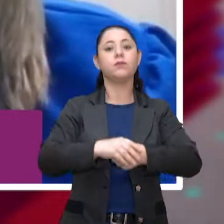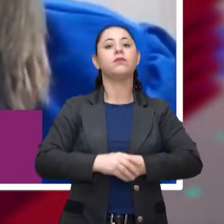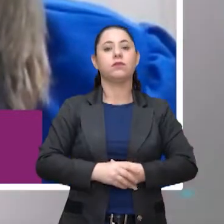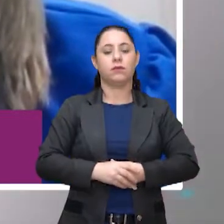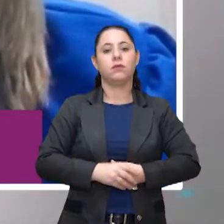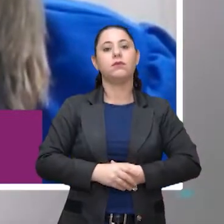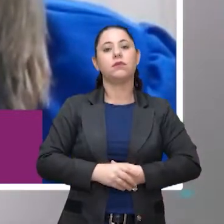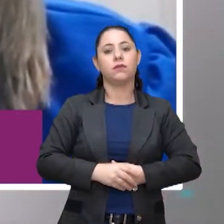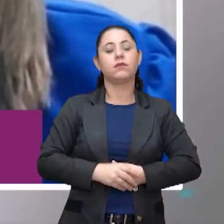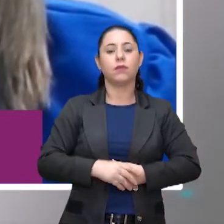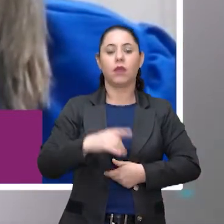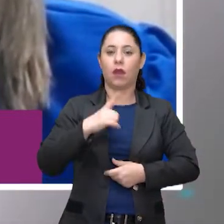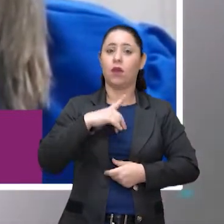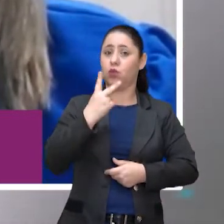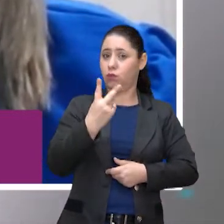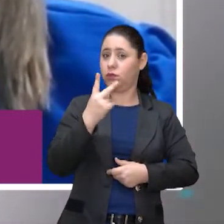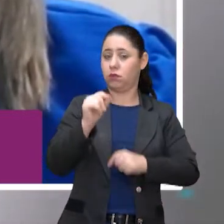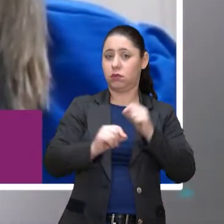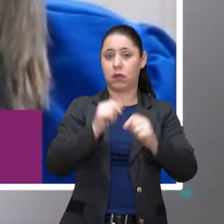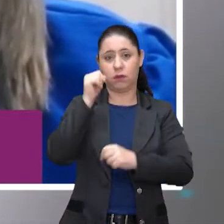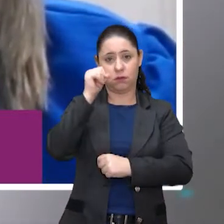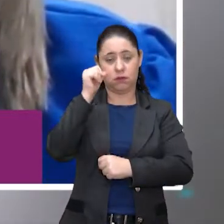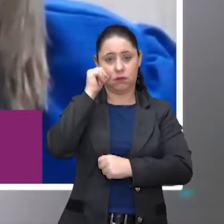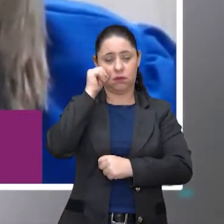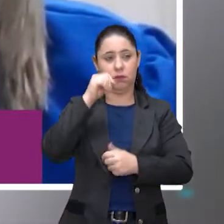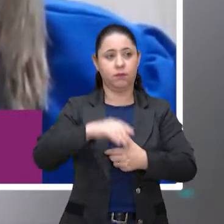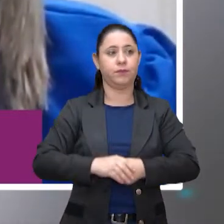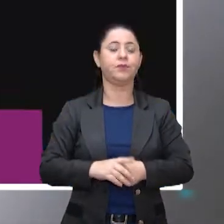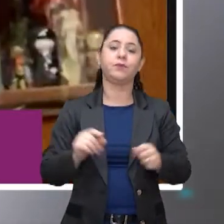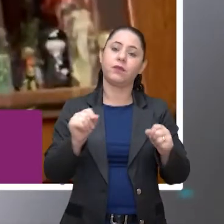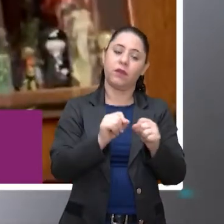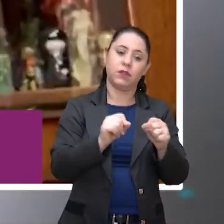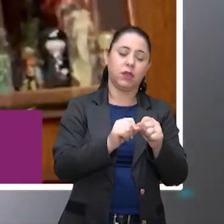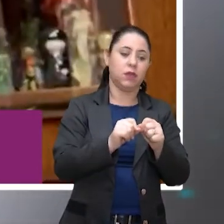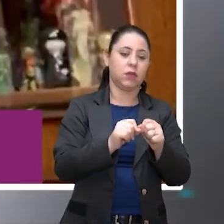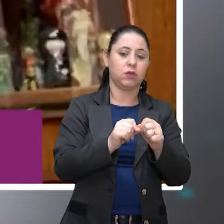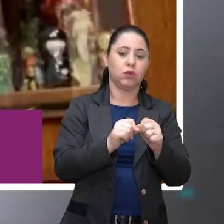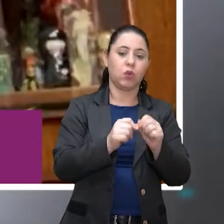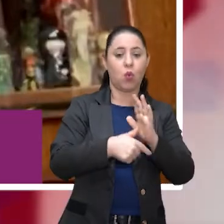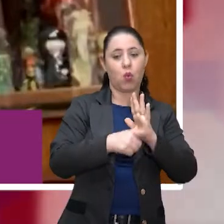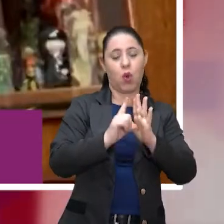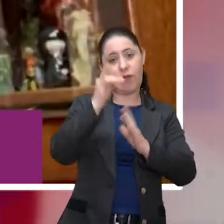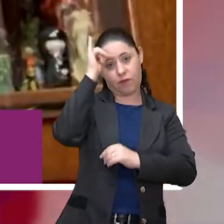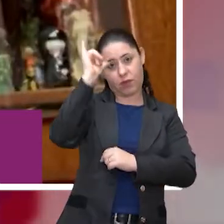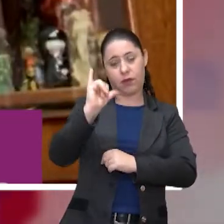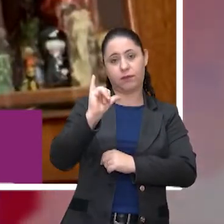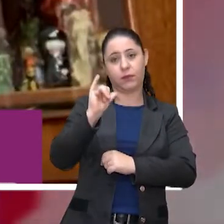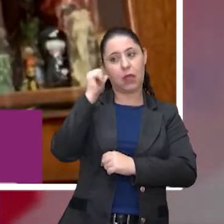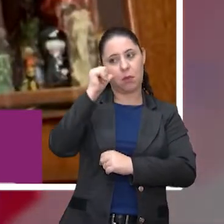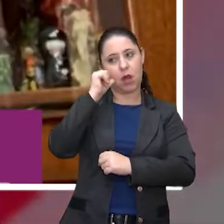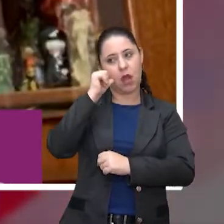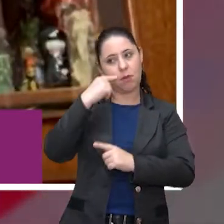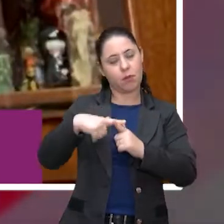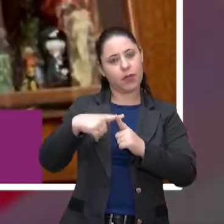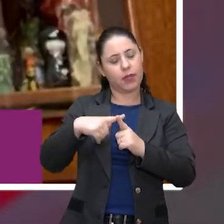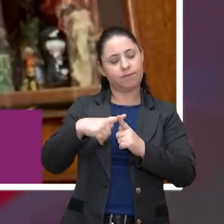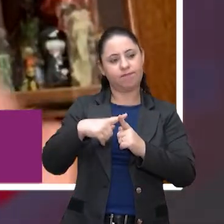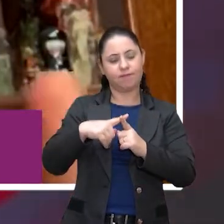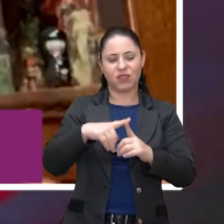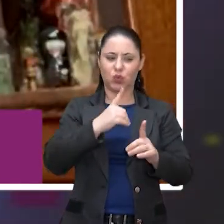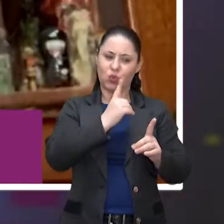A gente tem dois panoramas, né? A mulher que está fazendo por prevenção e a mulher que está fazendo porque